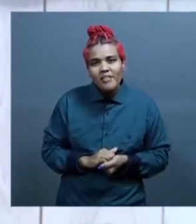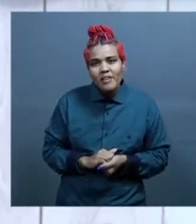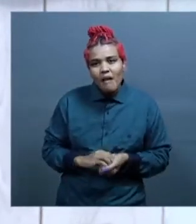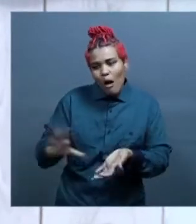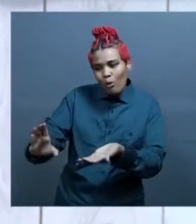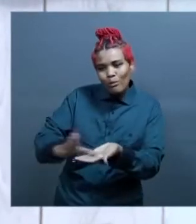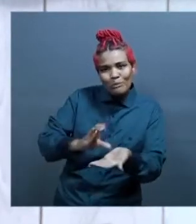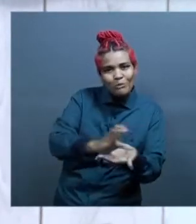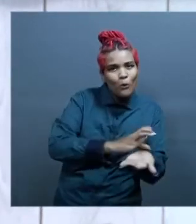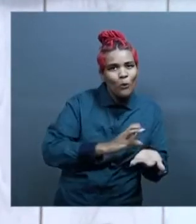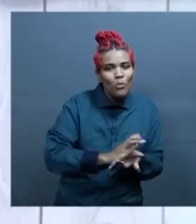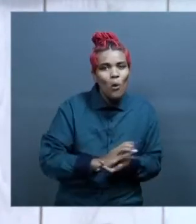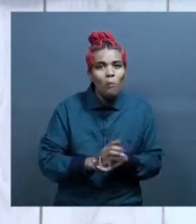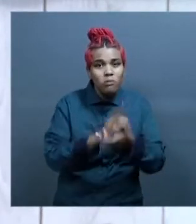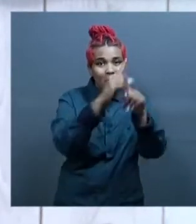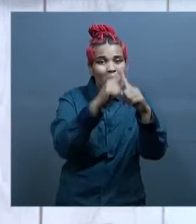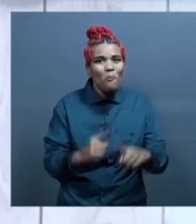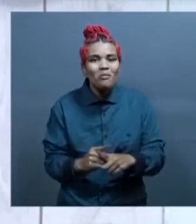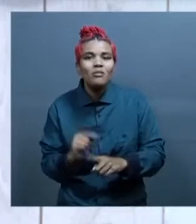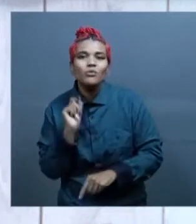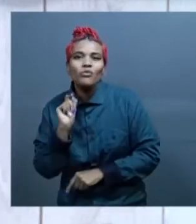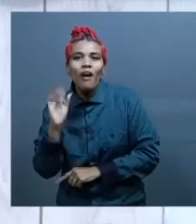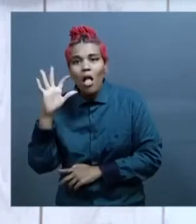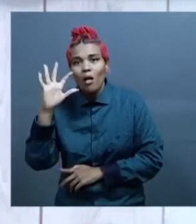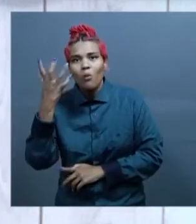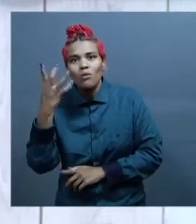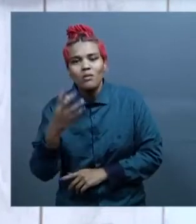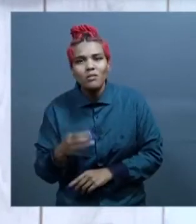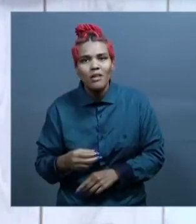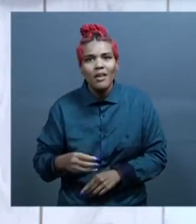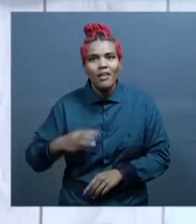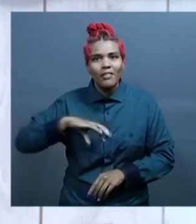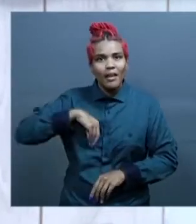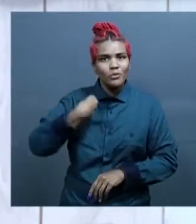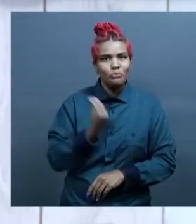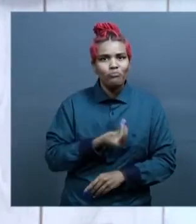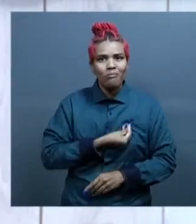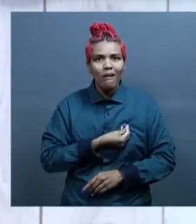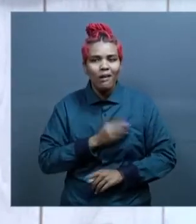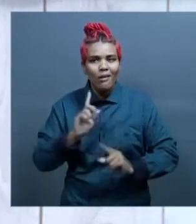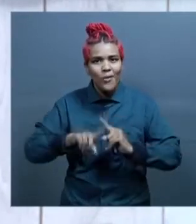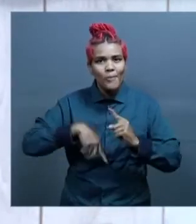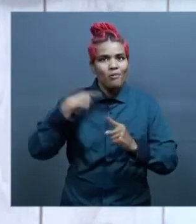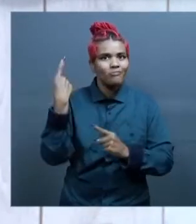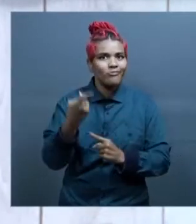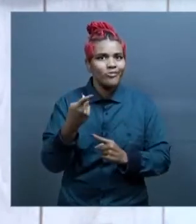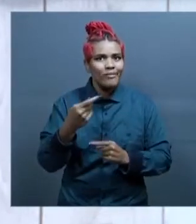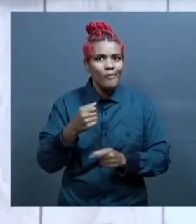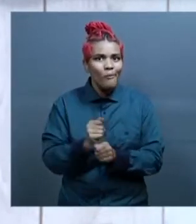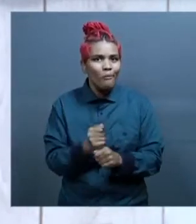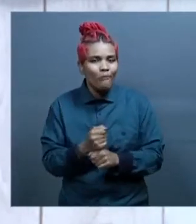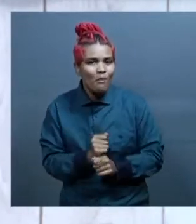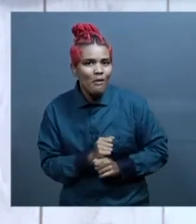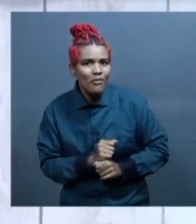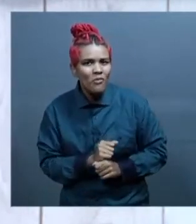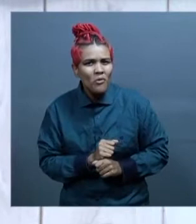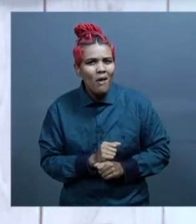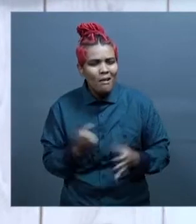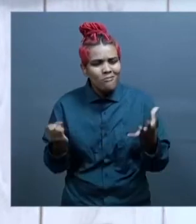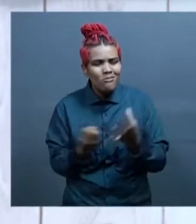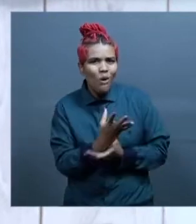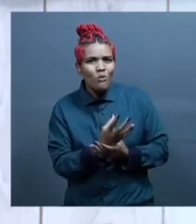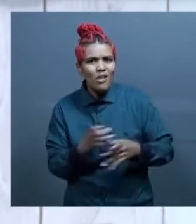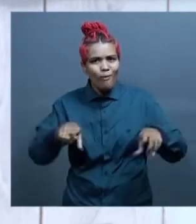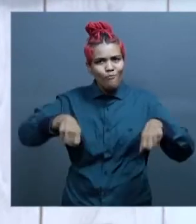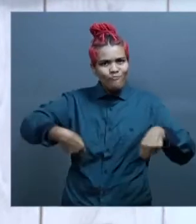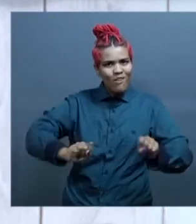para uma competição que vai acontecer na espanha o ano que vem eles estão criando uma moto que está a todo vapor